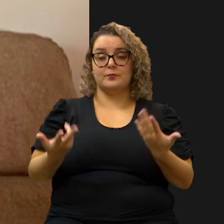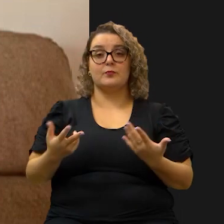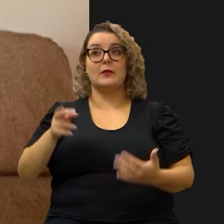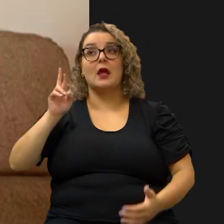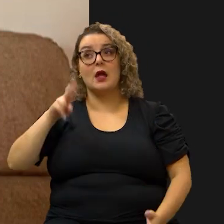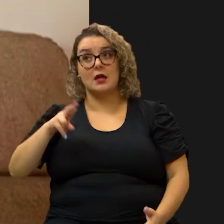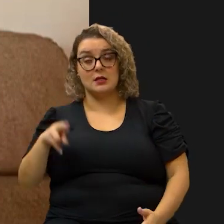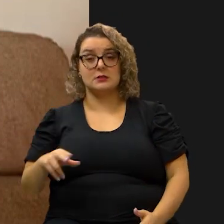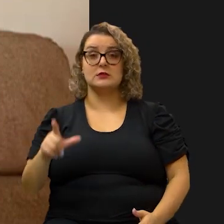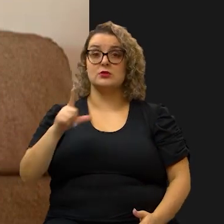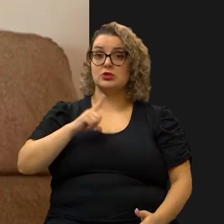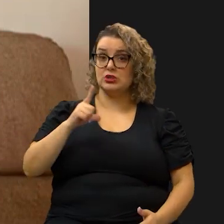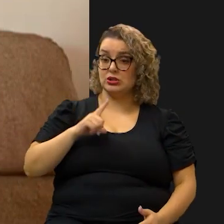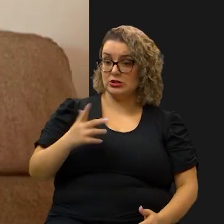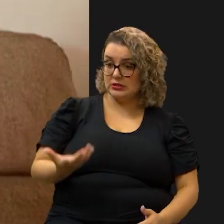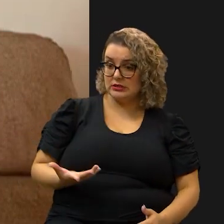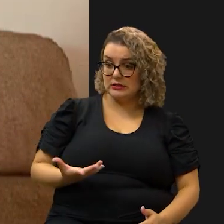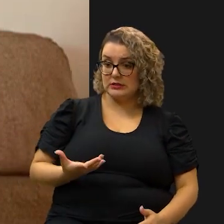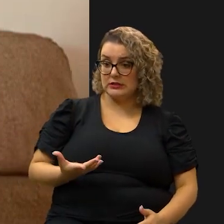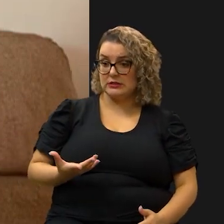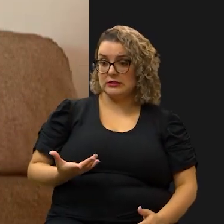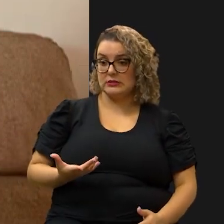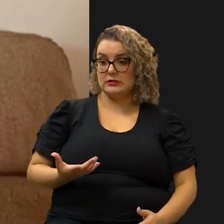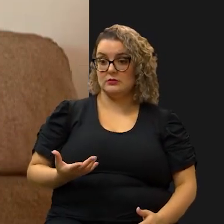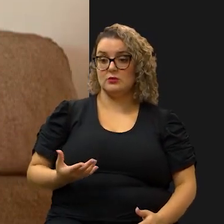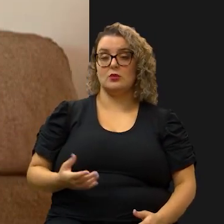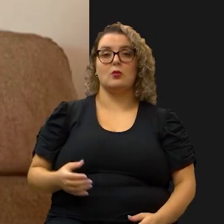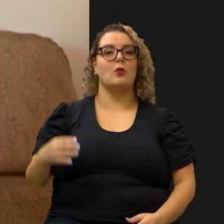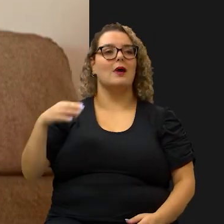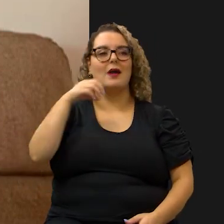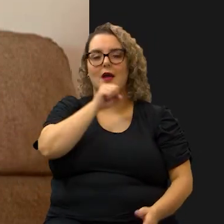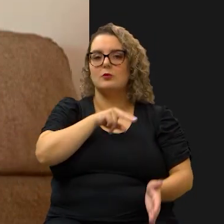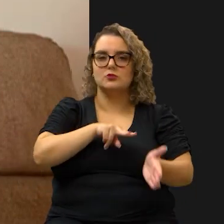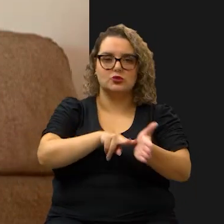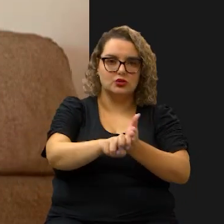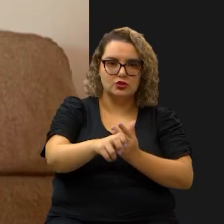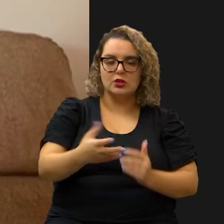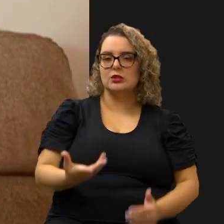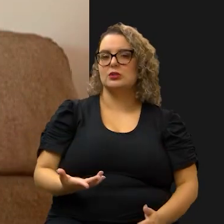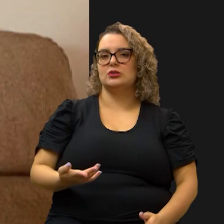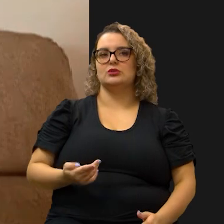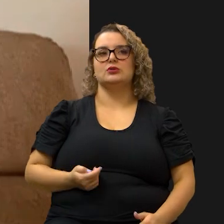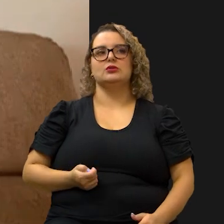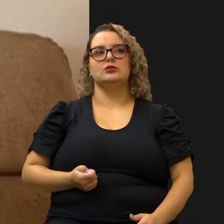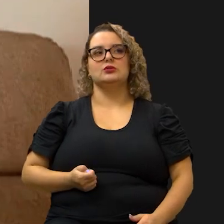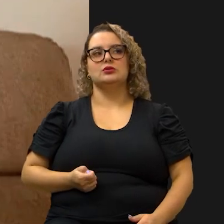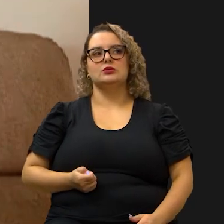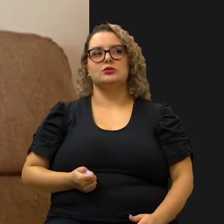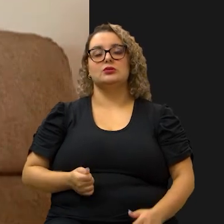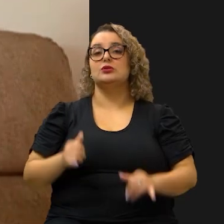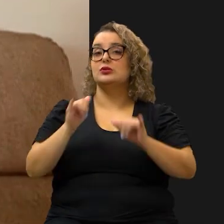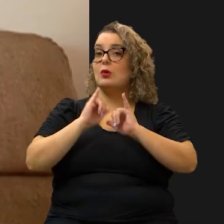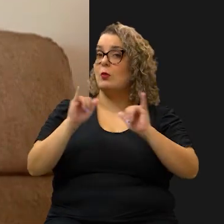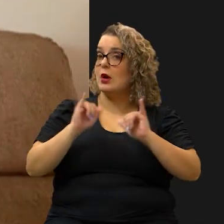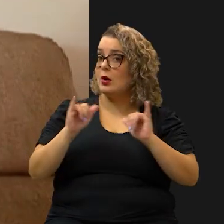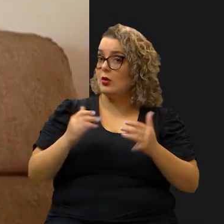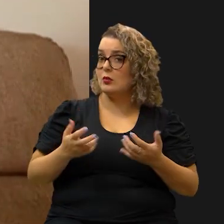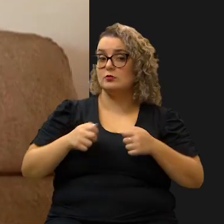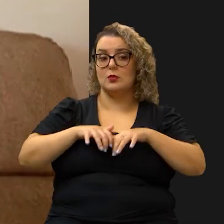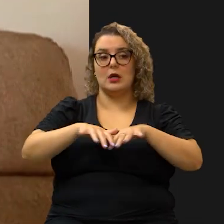né, e o fato de você ter um pronto diagnóstico,